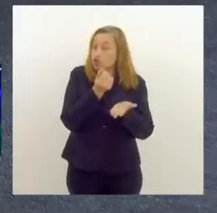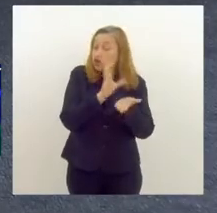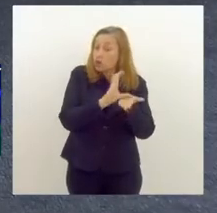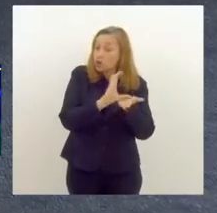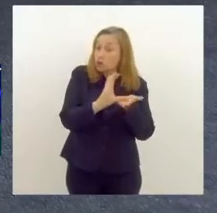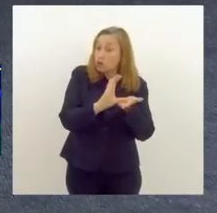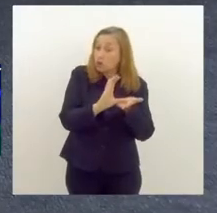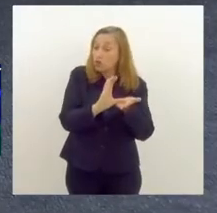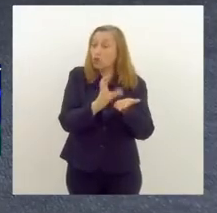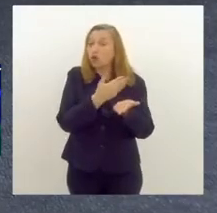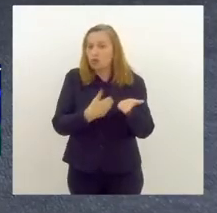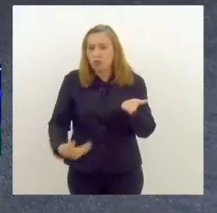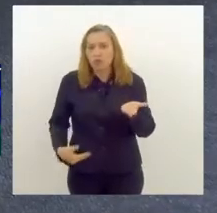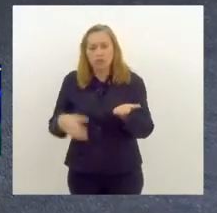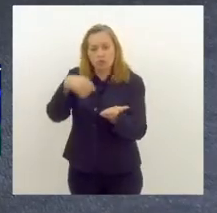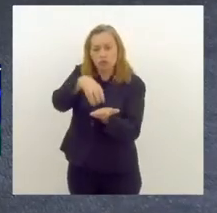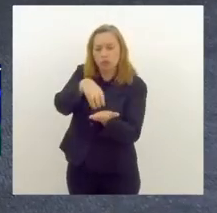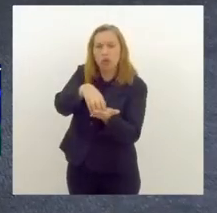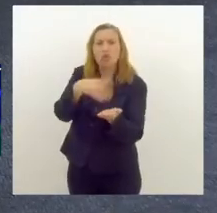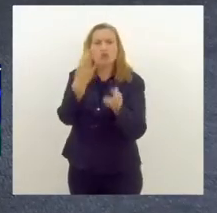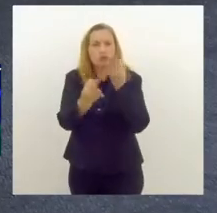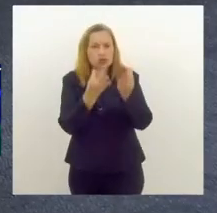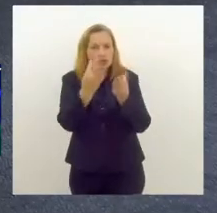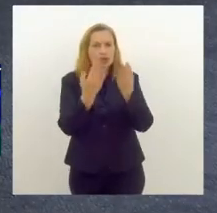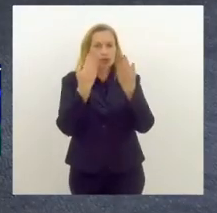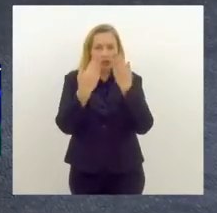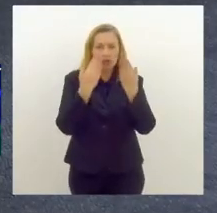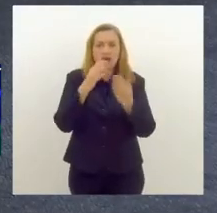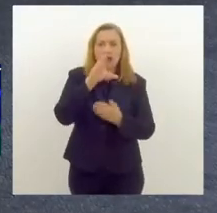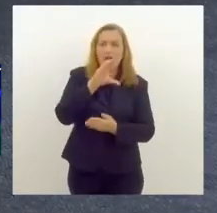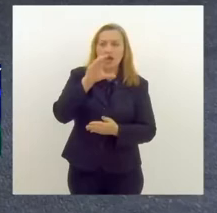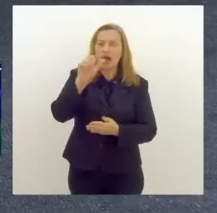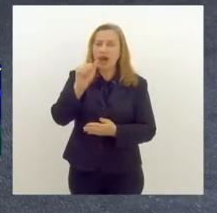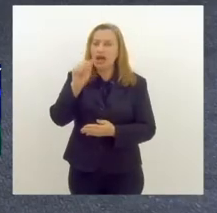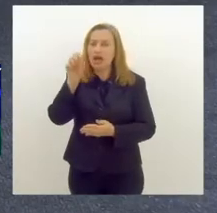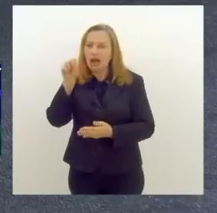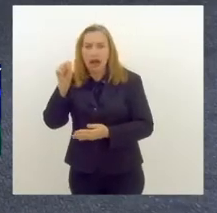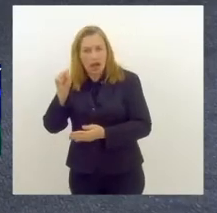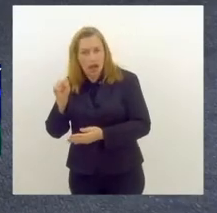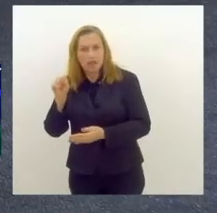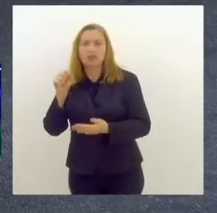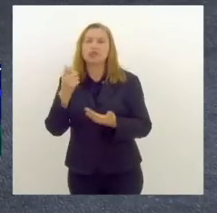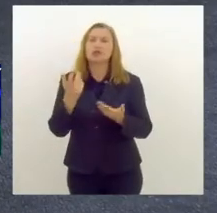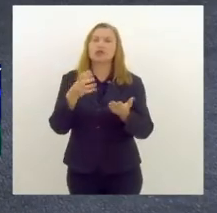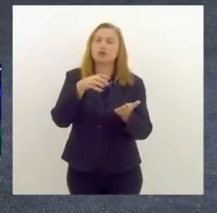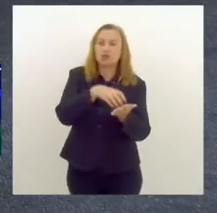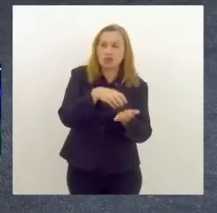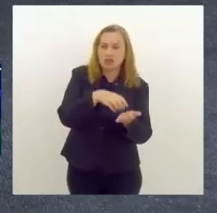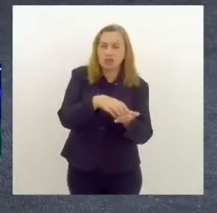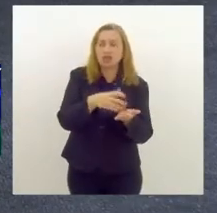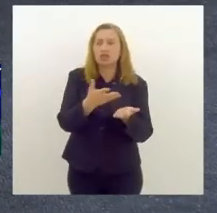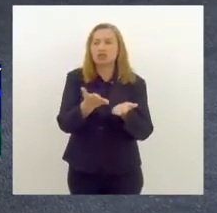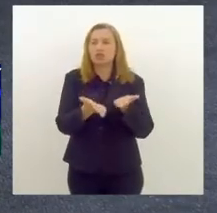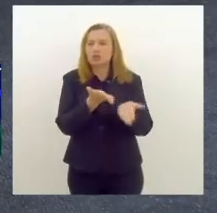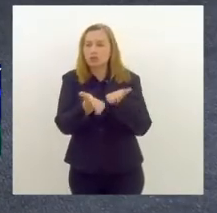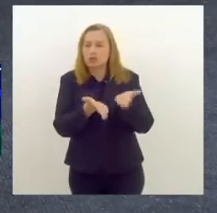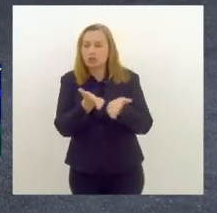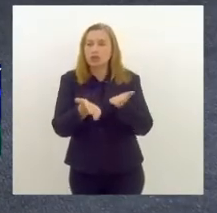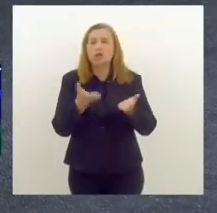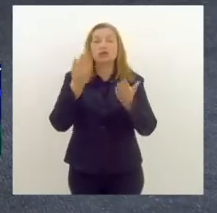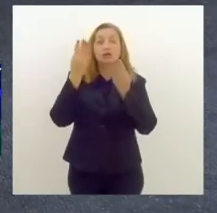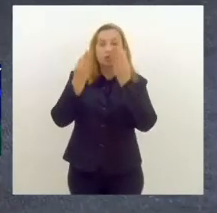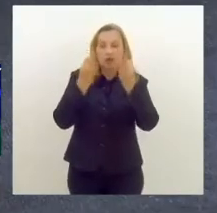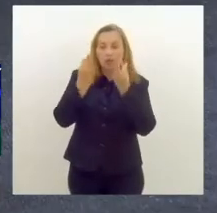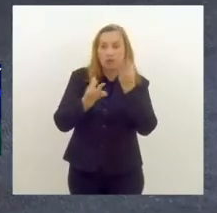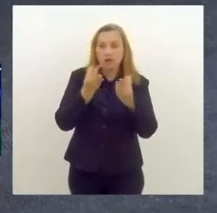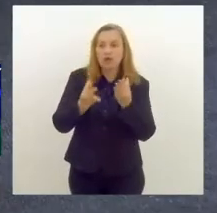temos uma rede de atenção psicossocial, temos os CAPs, temos os centros de convivência, temos os serviços de residência terapêutica, como